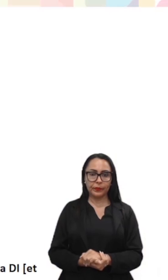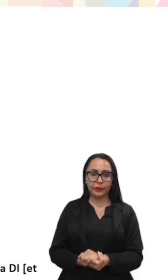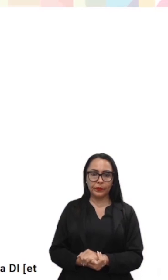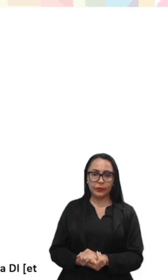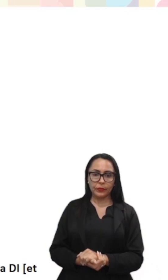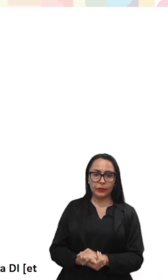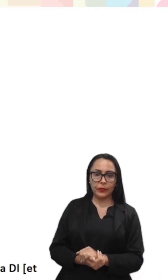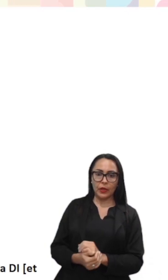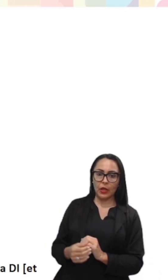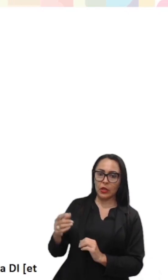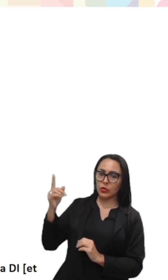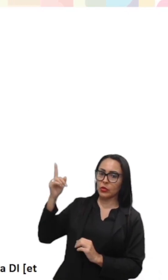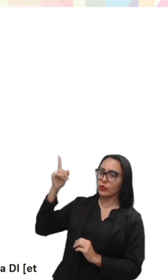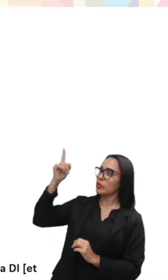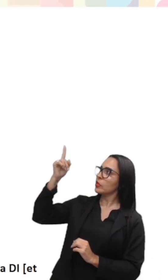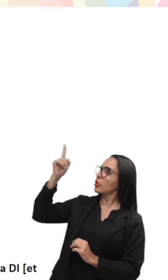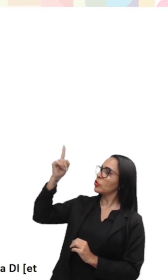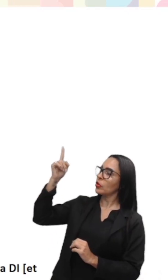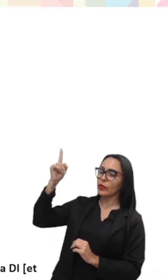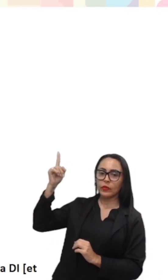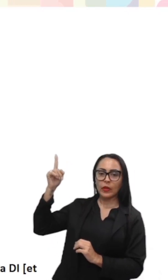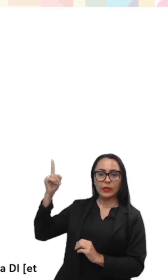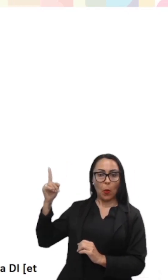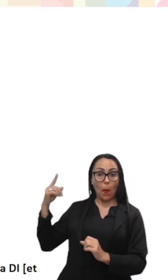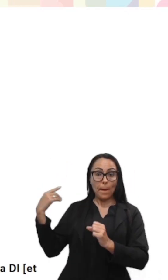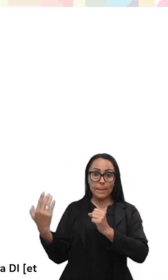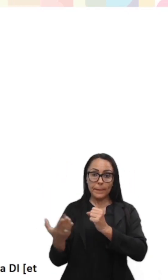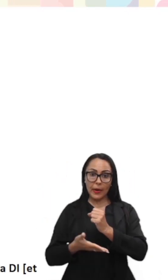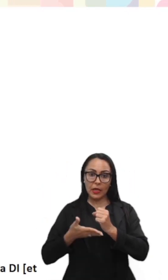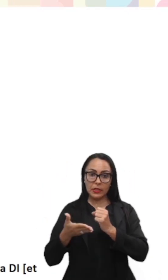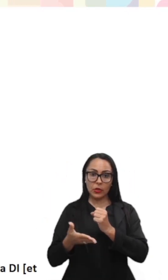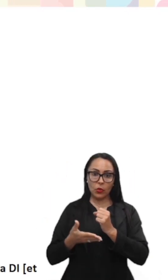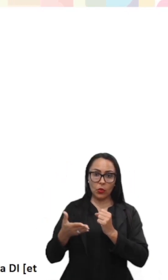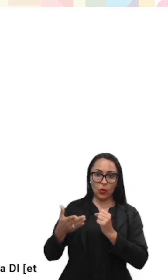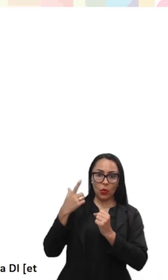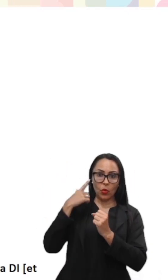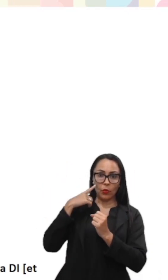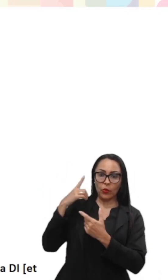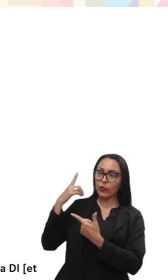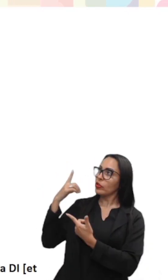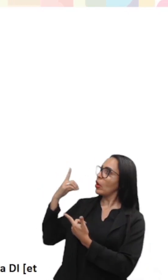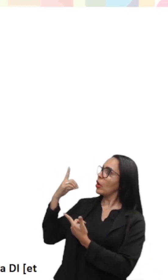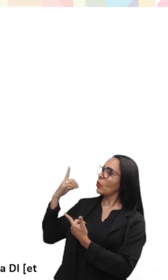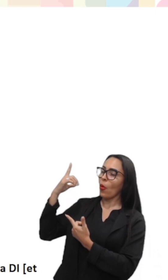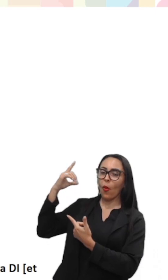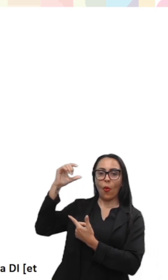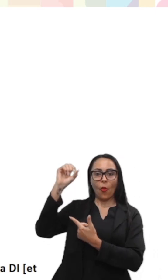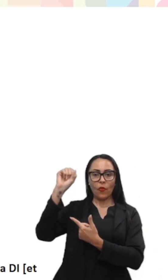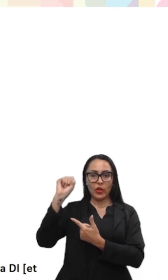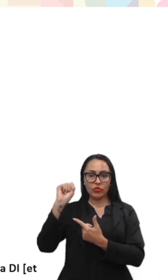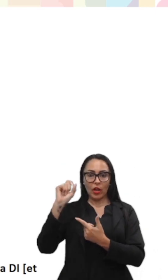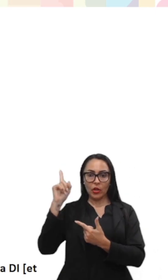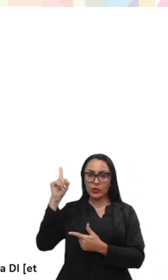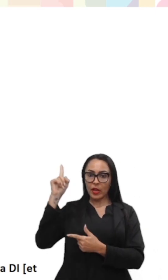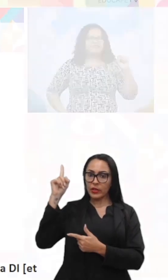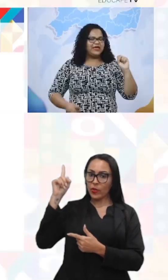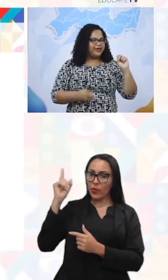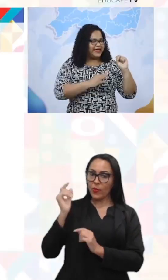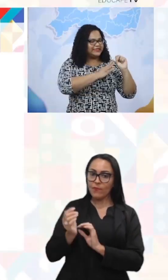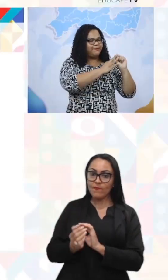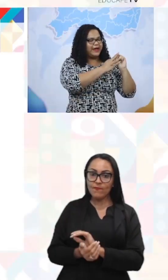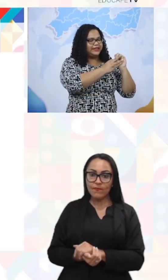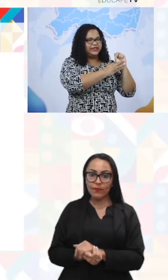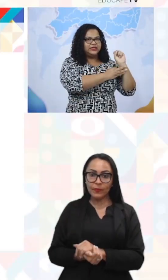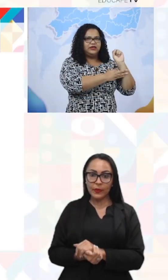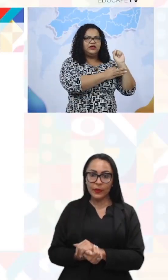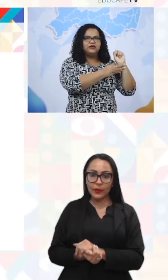plana. Aí estão as 3 configurações básicas. O punho fechado, que é assim, ó. Você percebe que